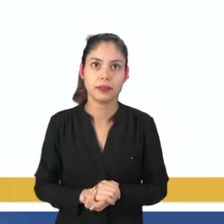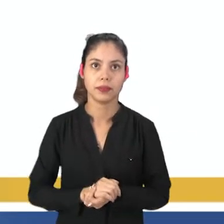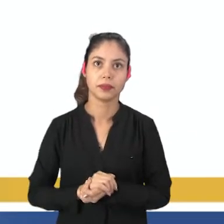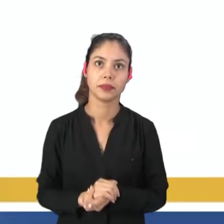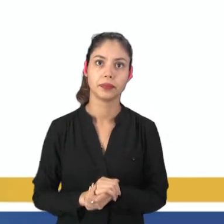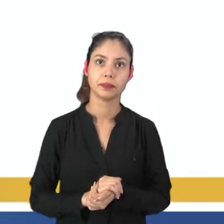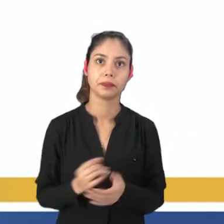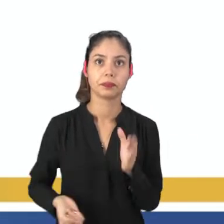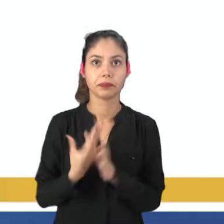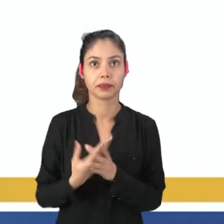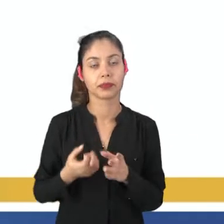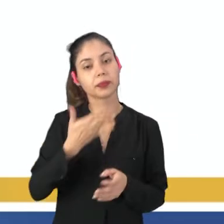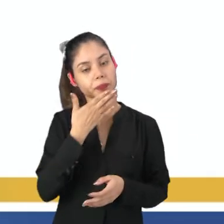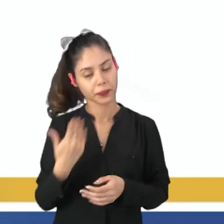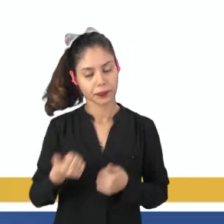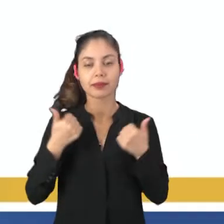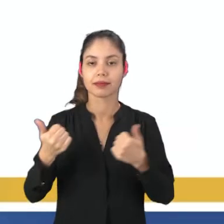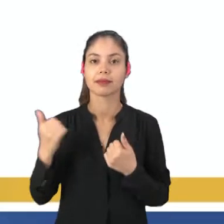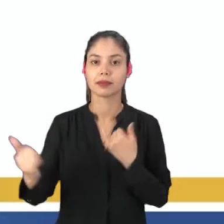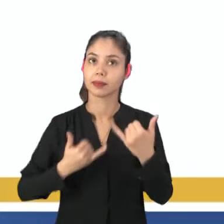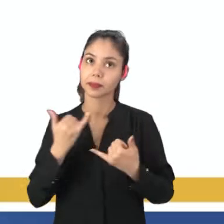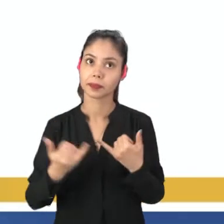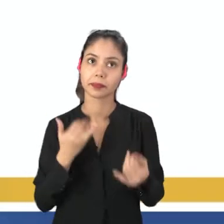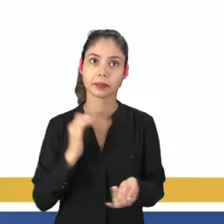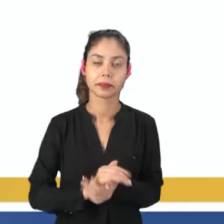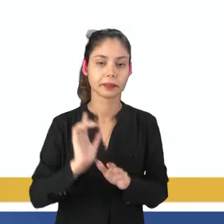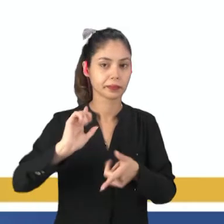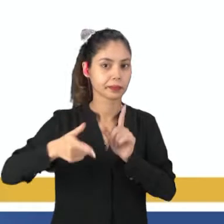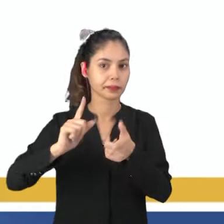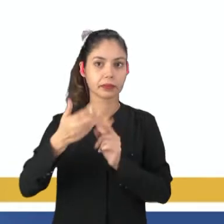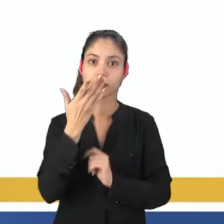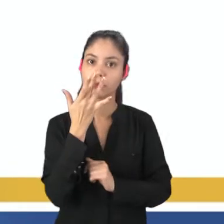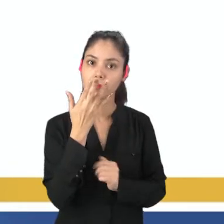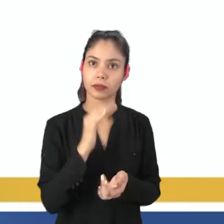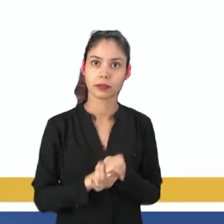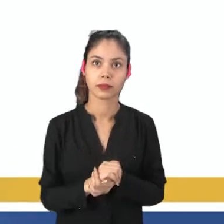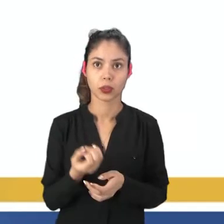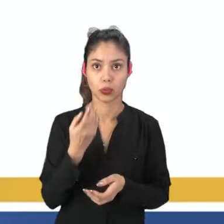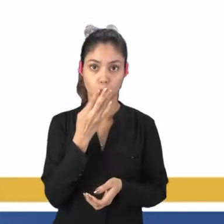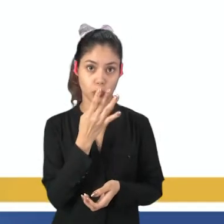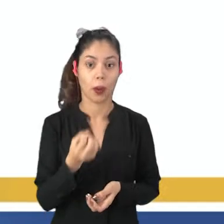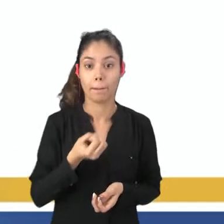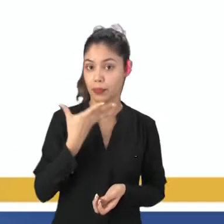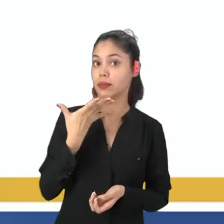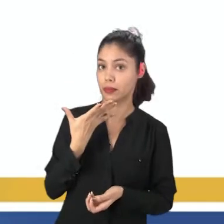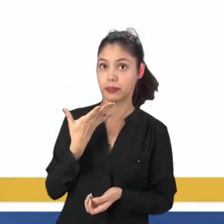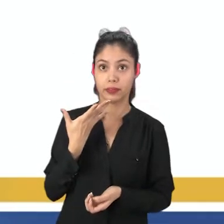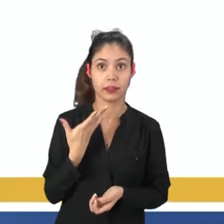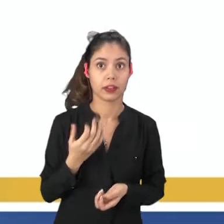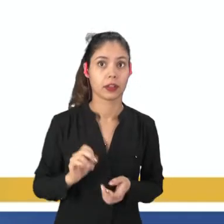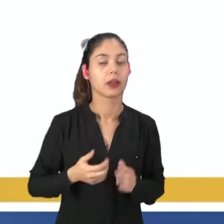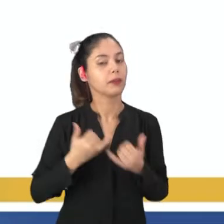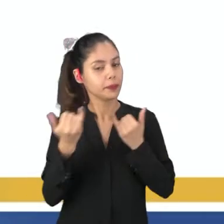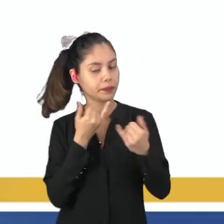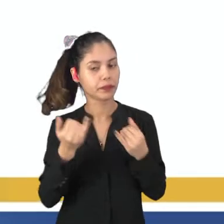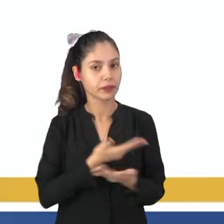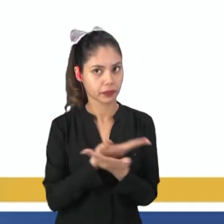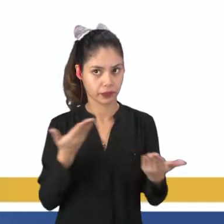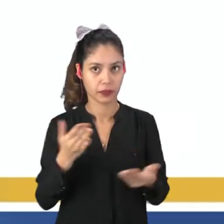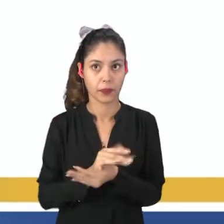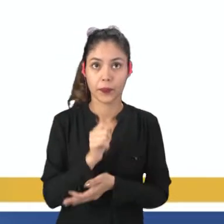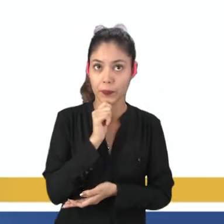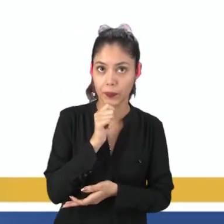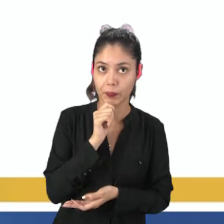o produto, tudo fica mais divertido. As letras e as cores dão um tom mais vibrante e alegre ao anúncio.